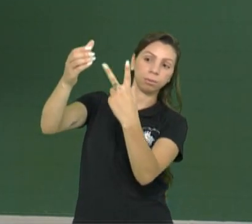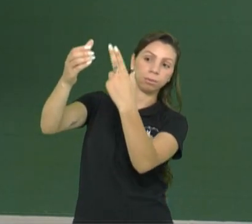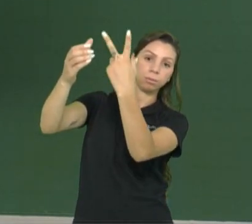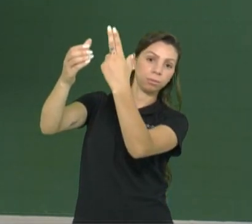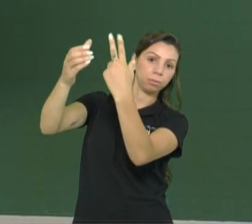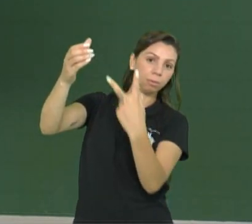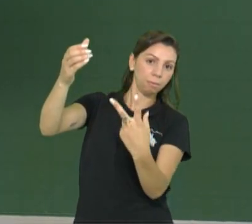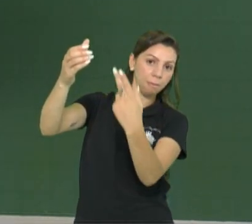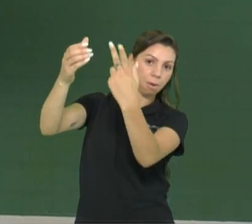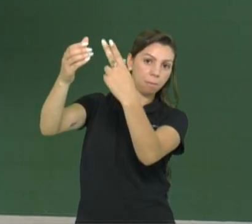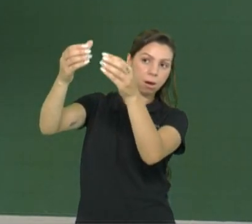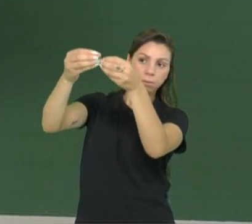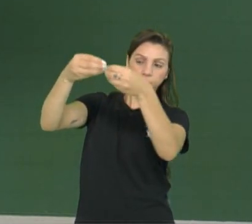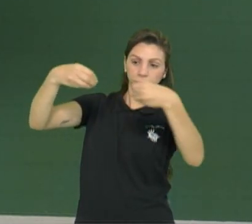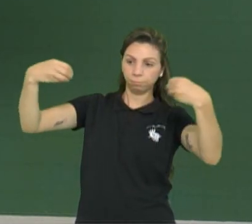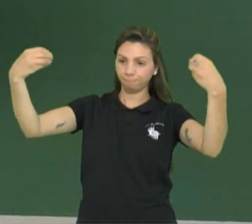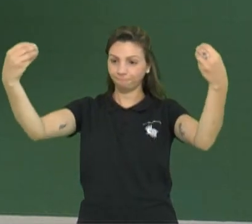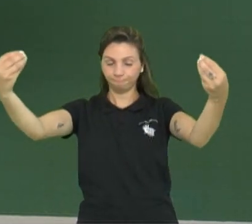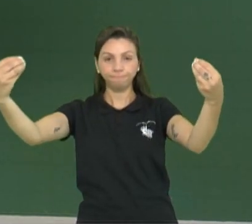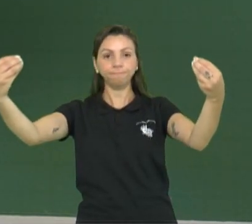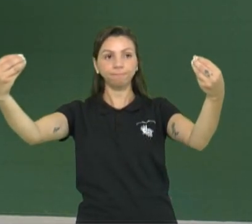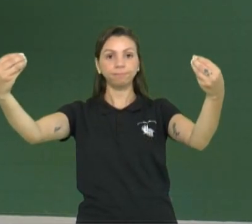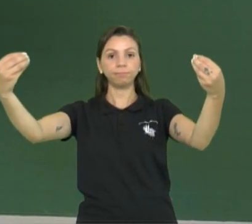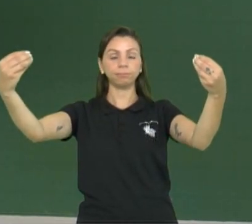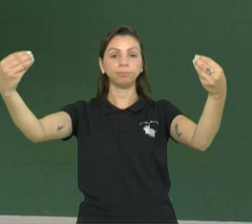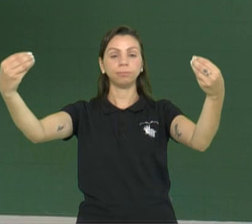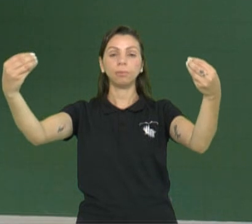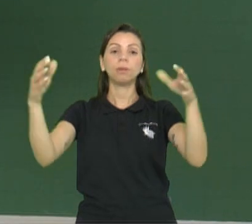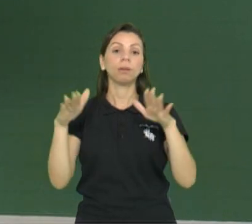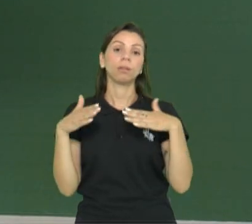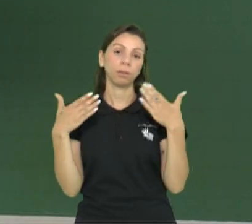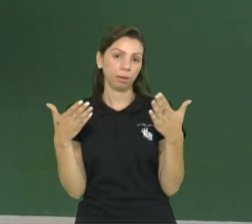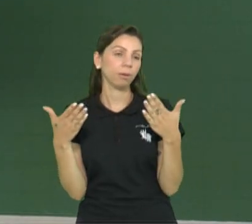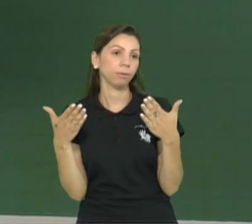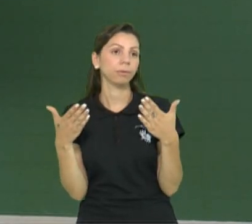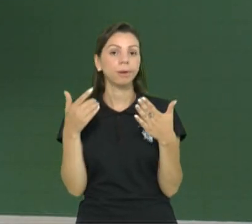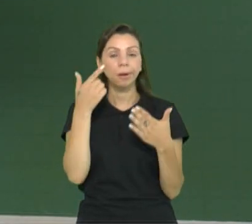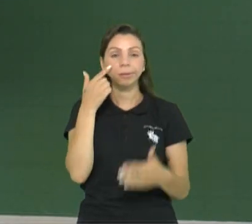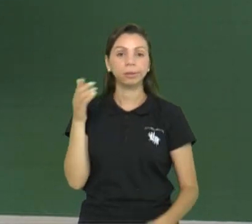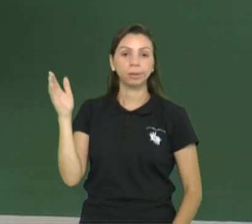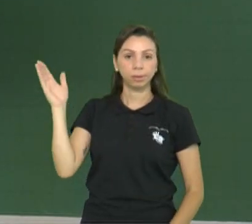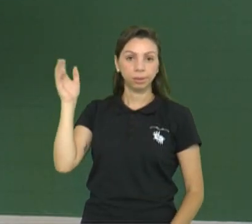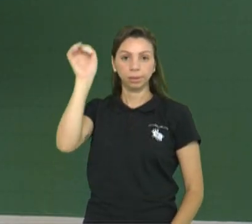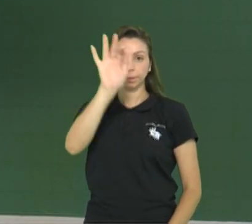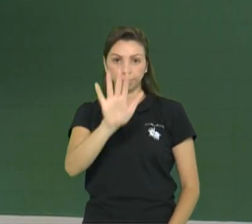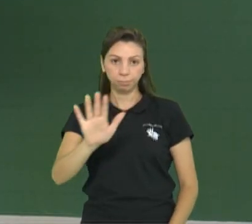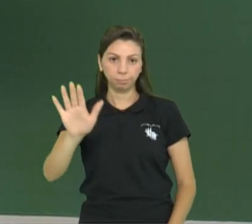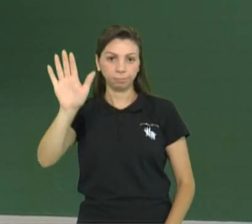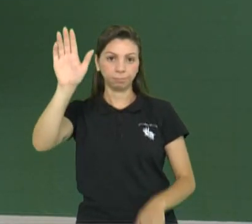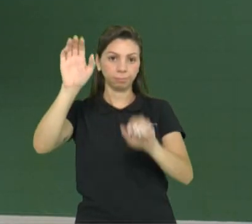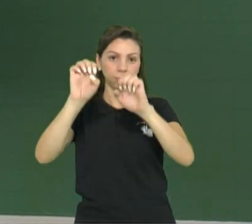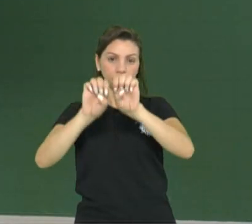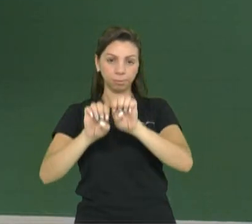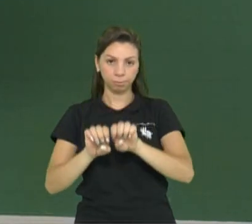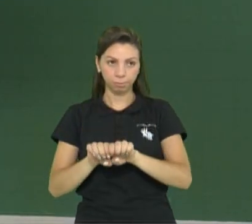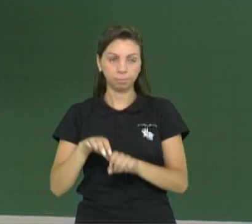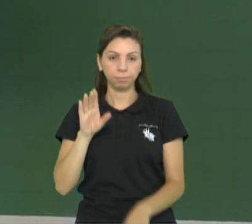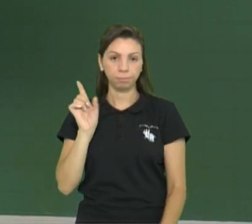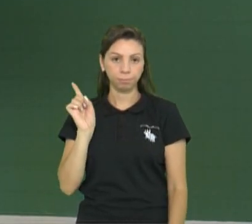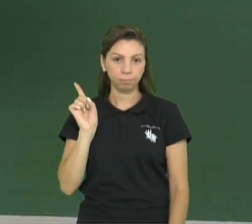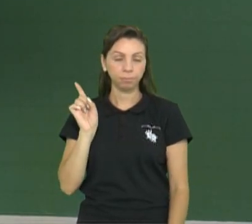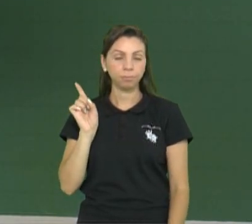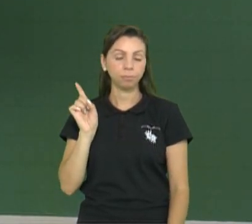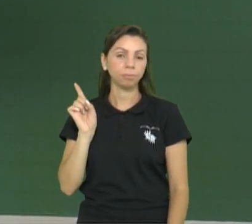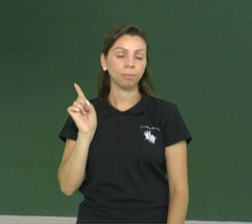abrisse. Eu abrisse o nosso copinho. Então, eu fiquei com esta figura aqui. Essa figura aqui